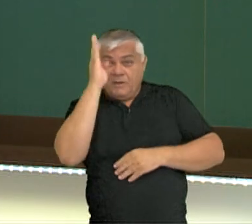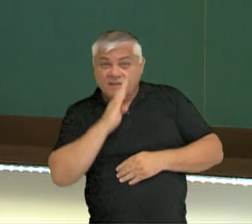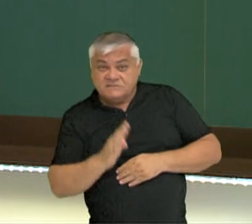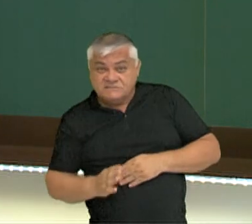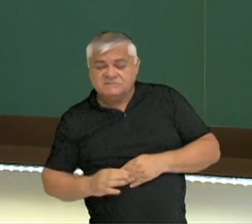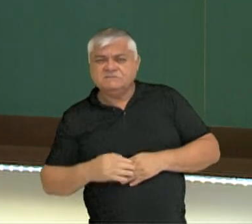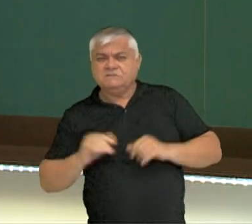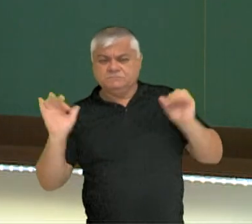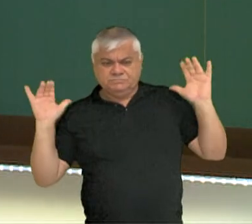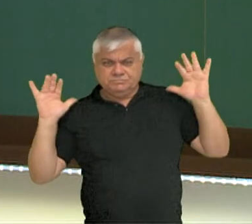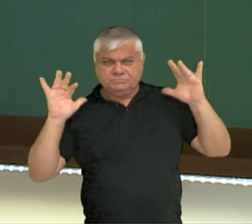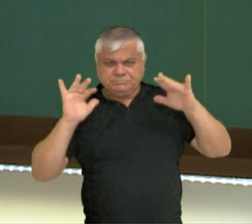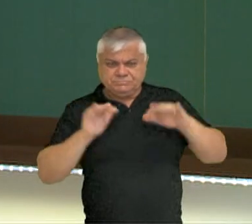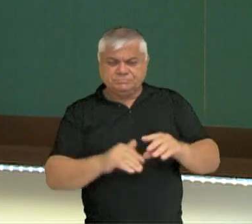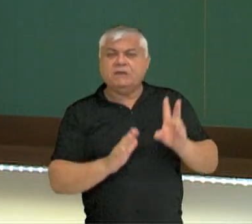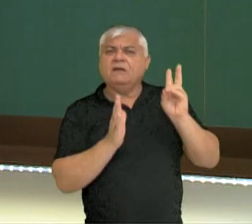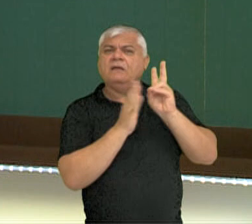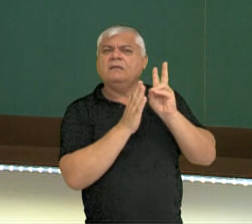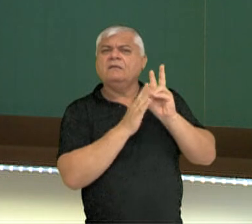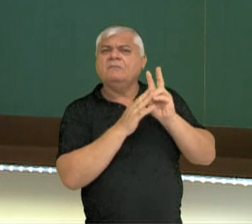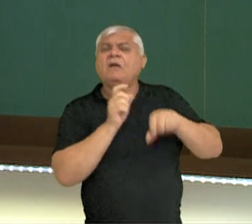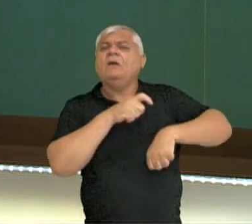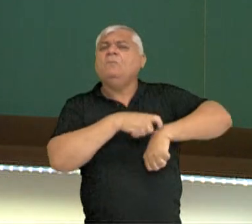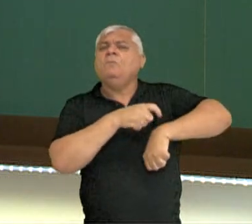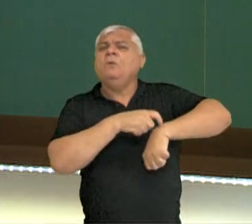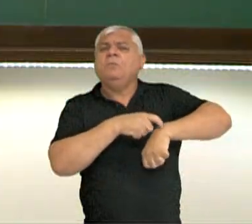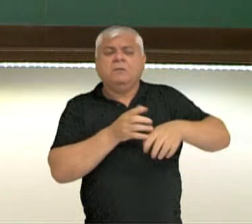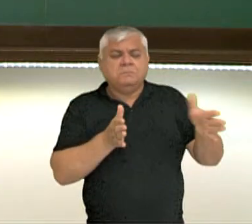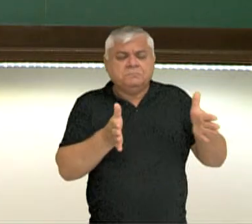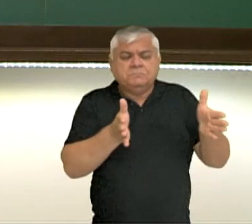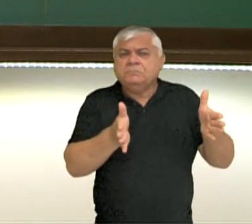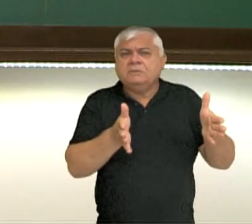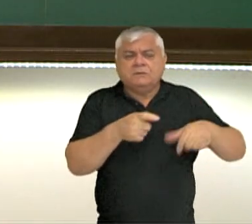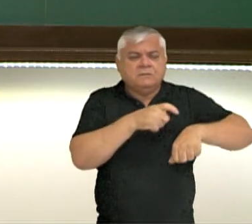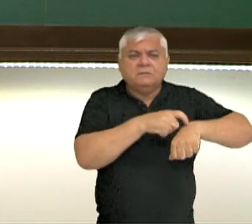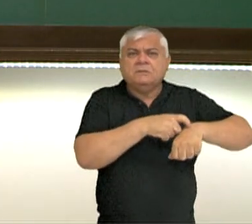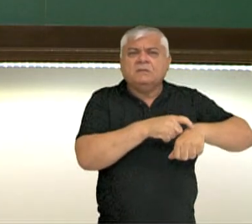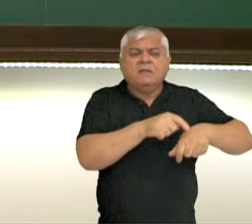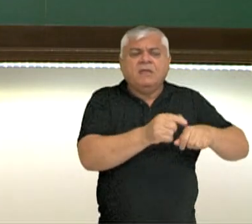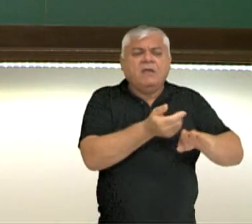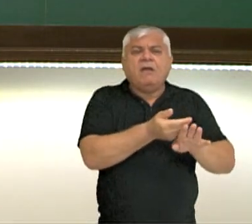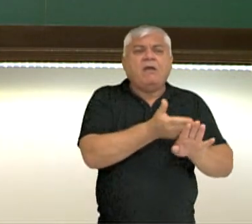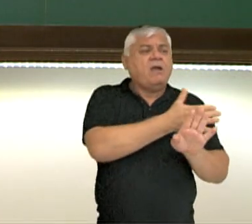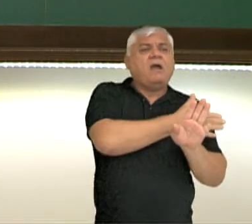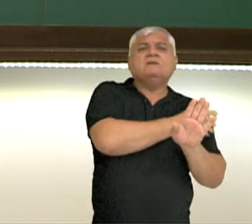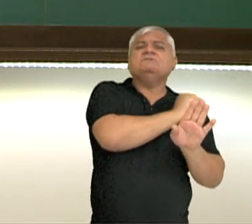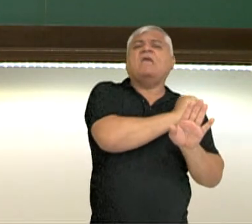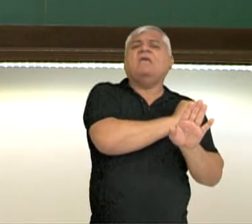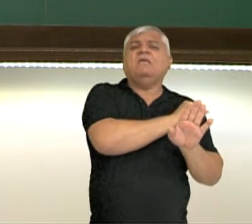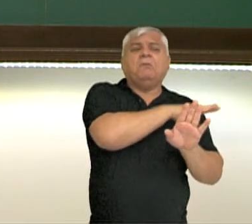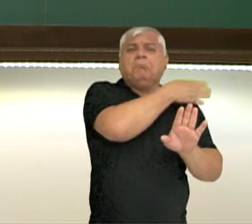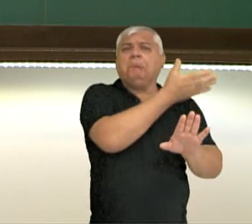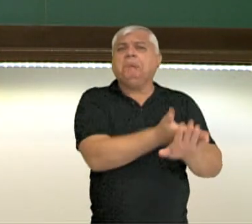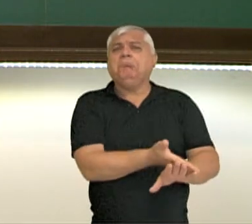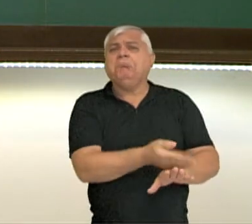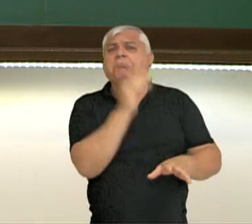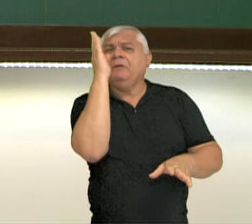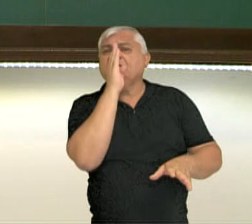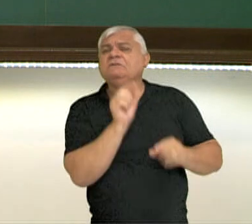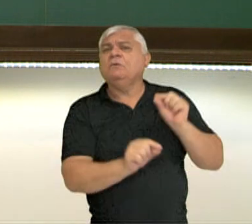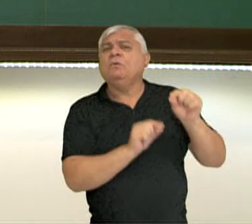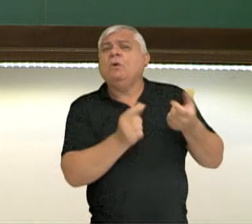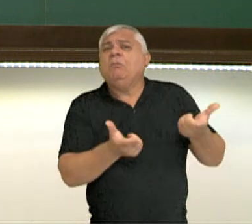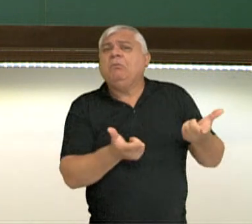vários povos indígenas, temos que entender em que momento, ou melhor, quem foram seus ancestrais, como chegaram ao Brasil e de